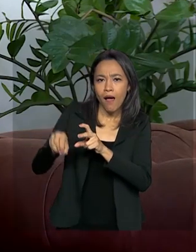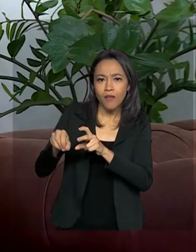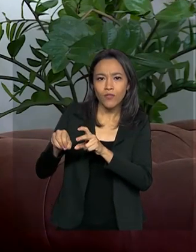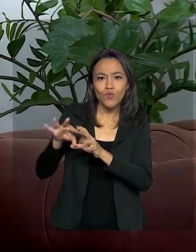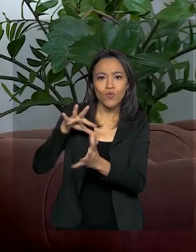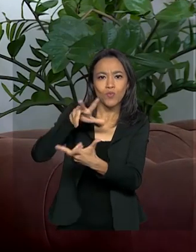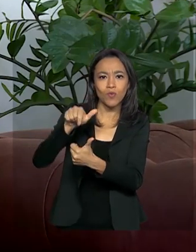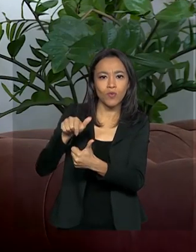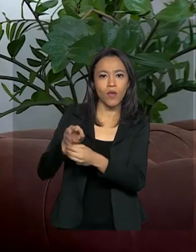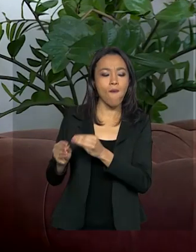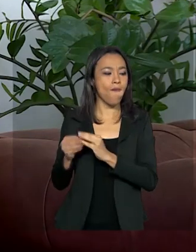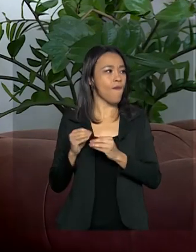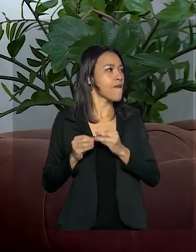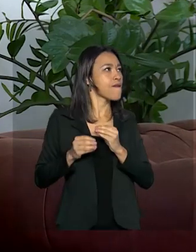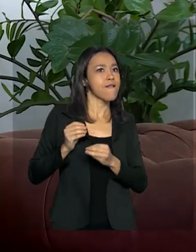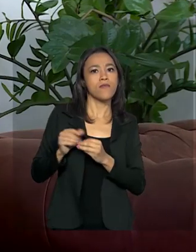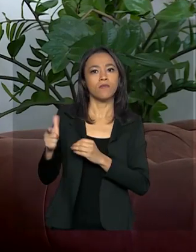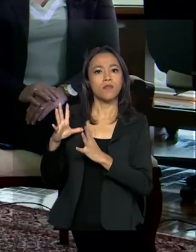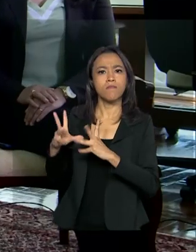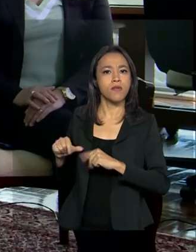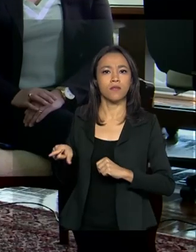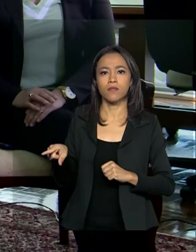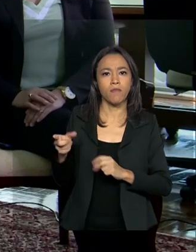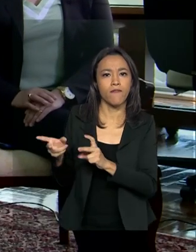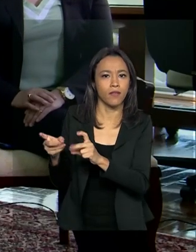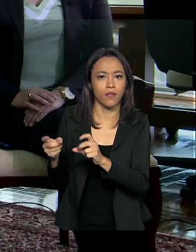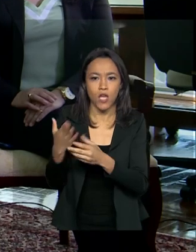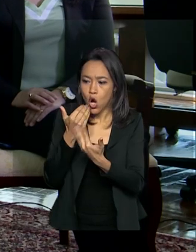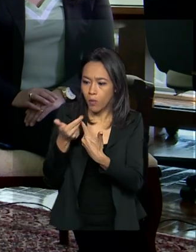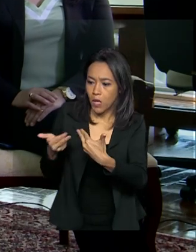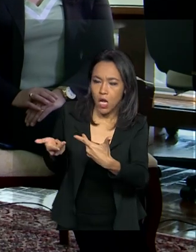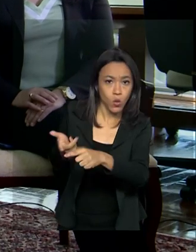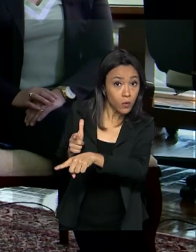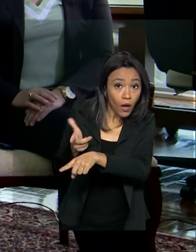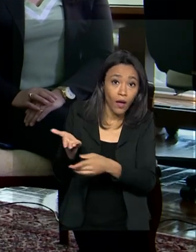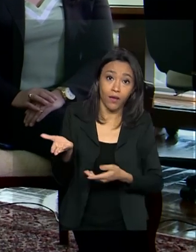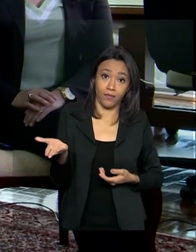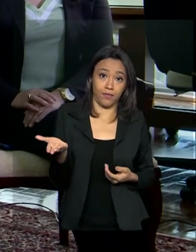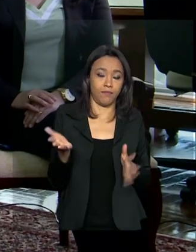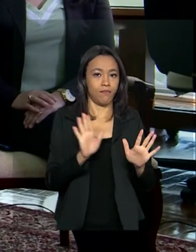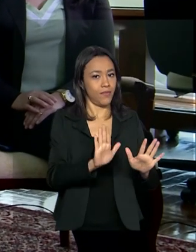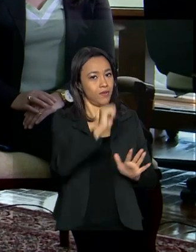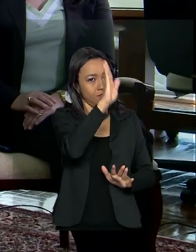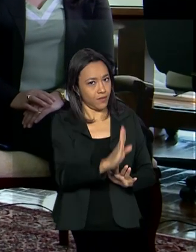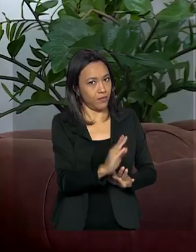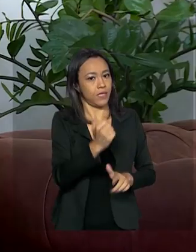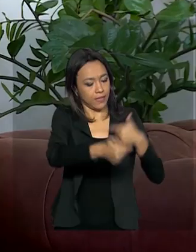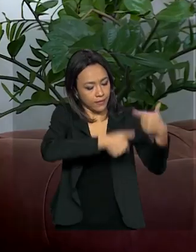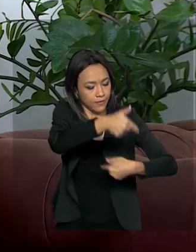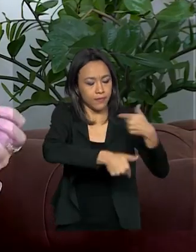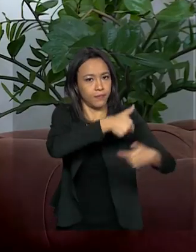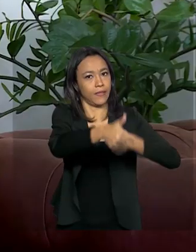mundo e que é não tem às vezes a higiene suficiente é que é necessário mas o brasil como ele trabalha